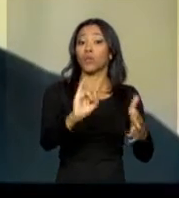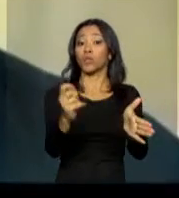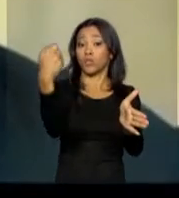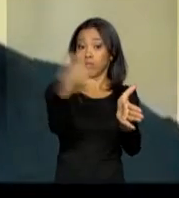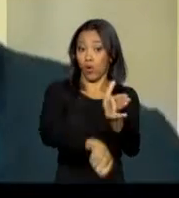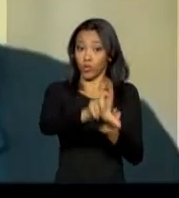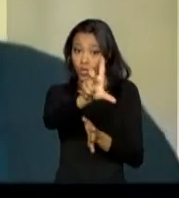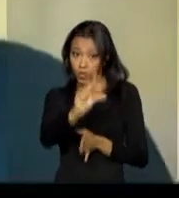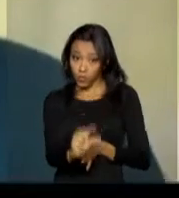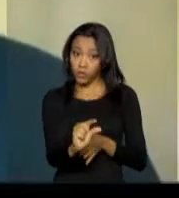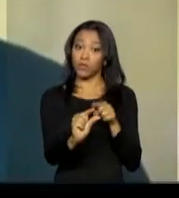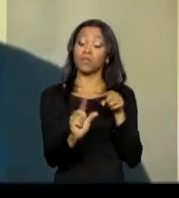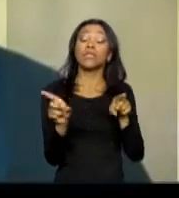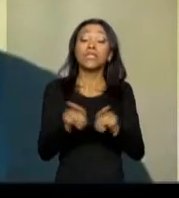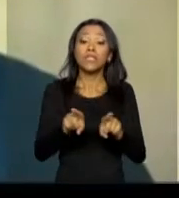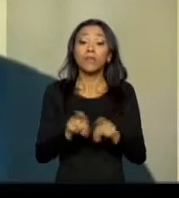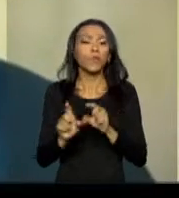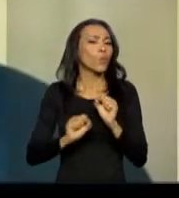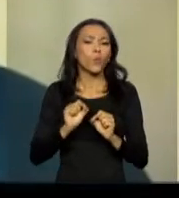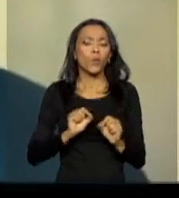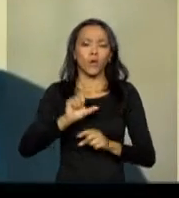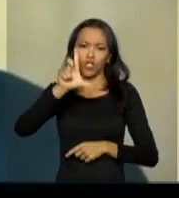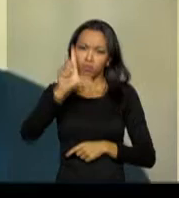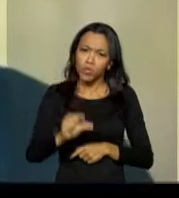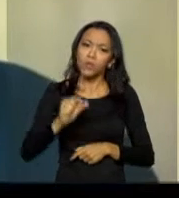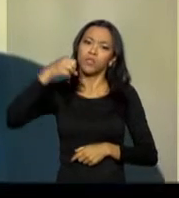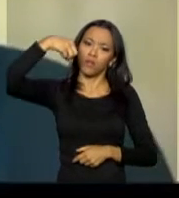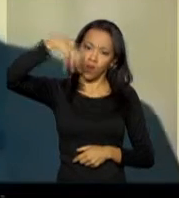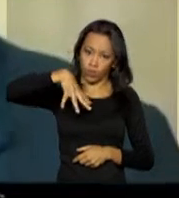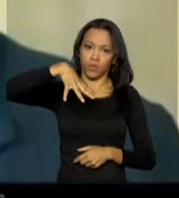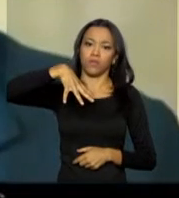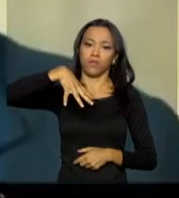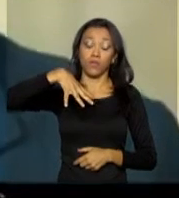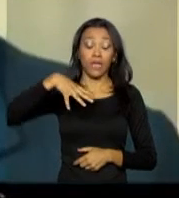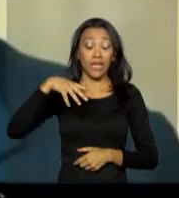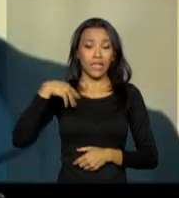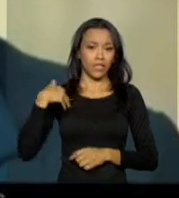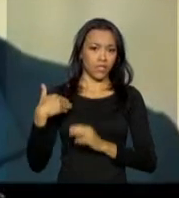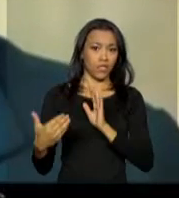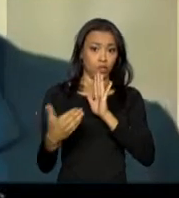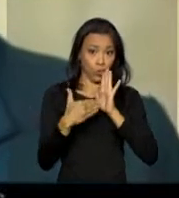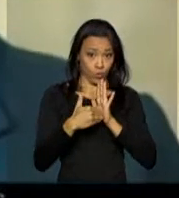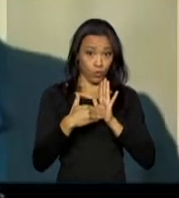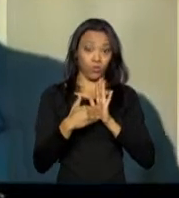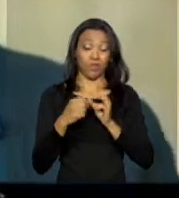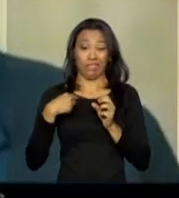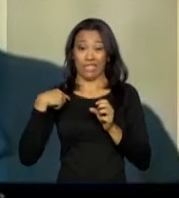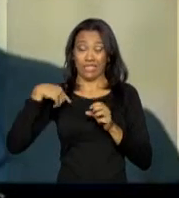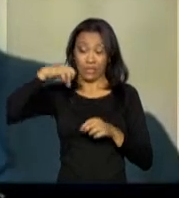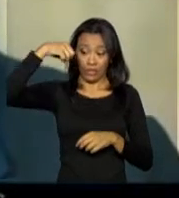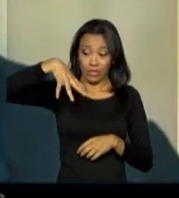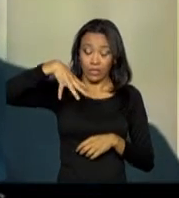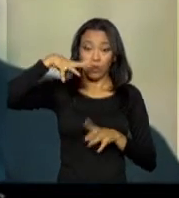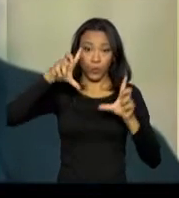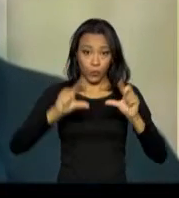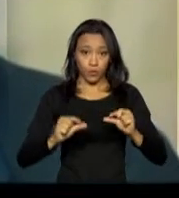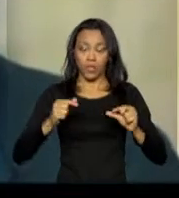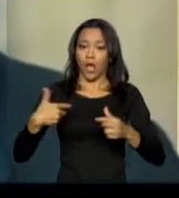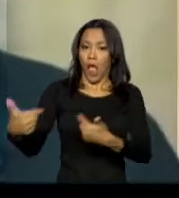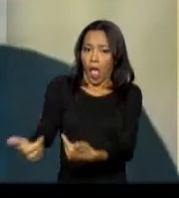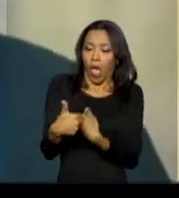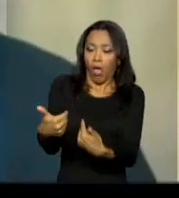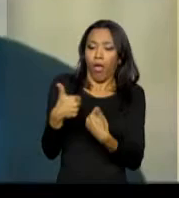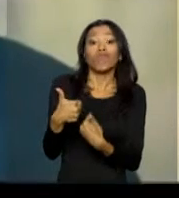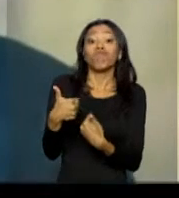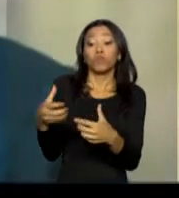de impostos e na diminuição da conta de luz. Nesses últimos casos, enfrentando duras críticas